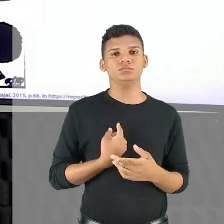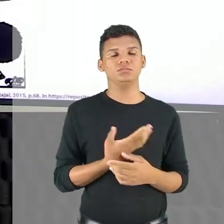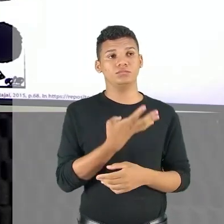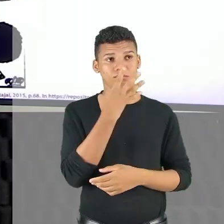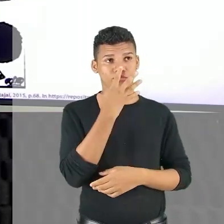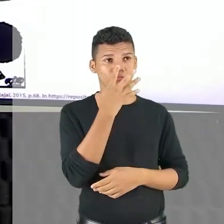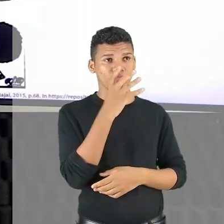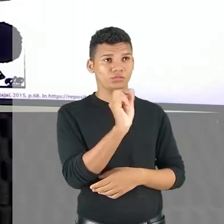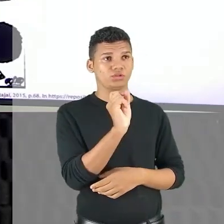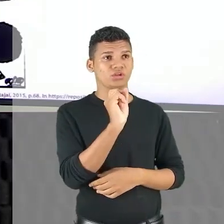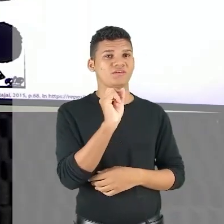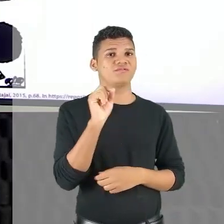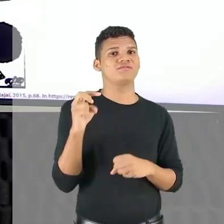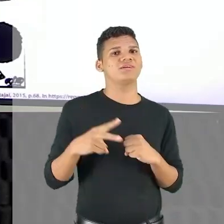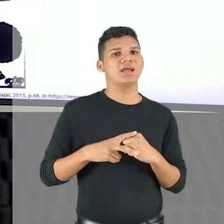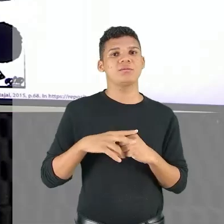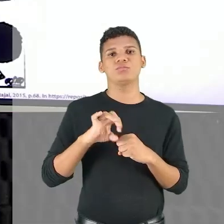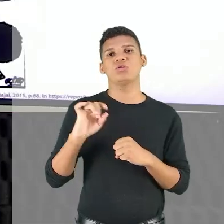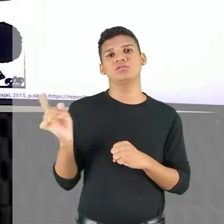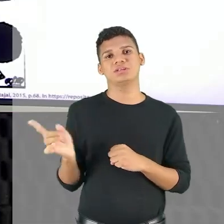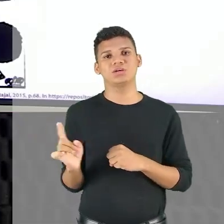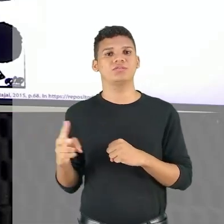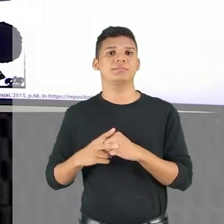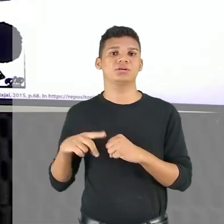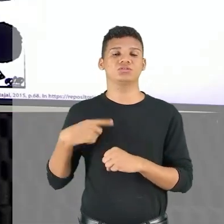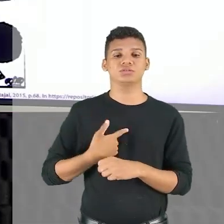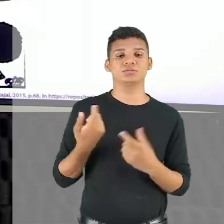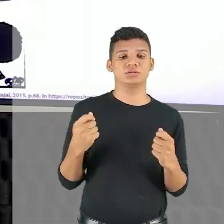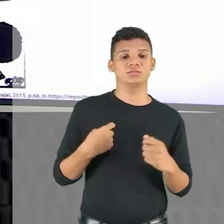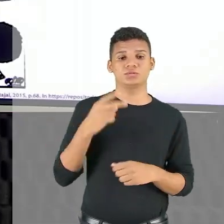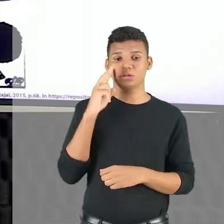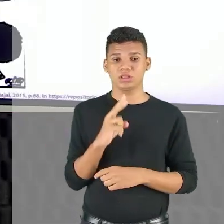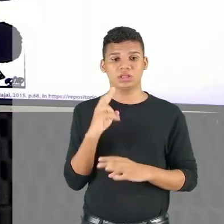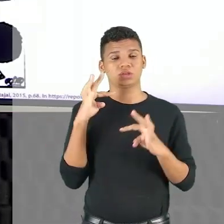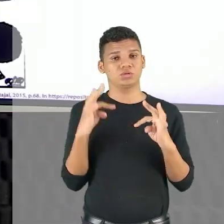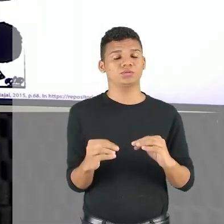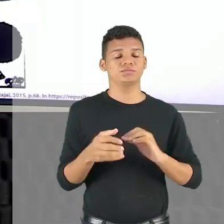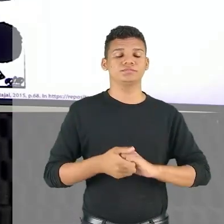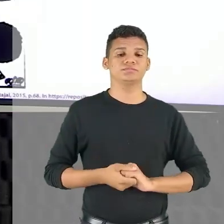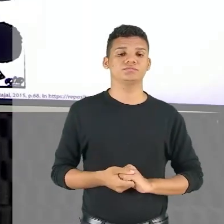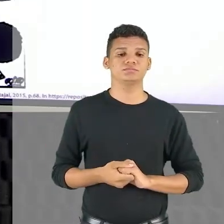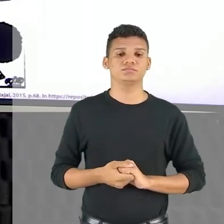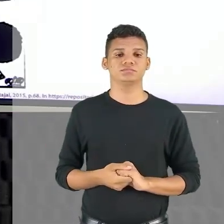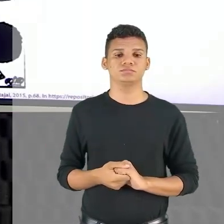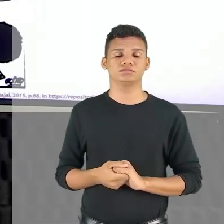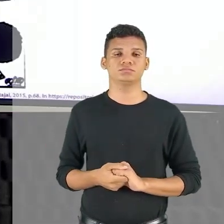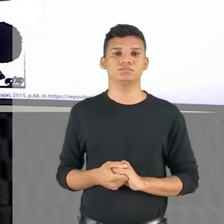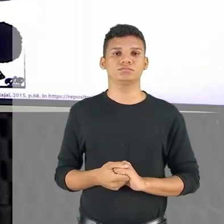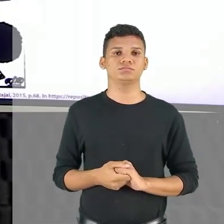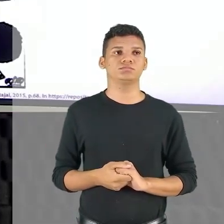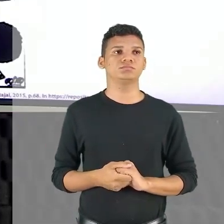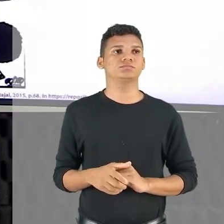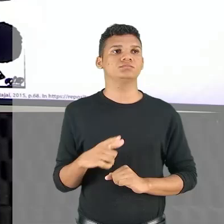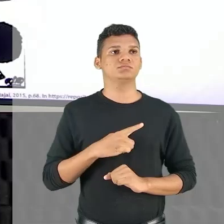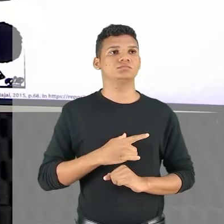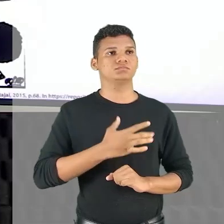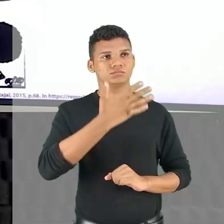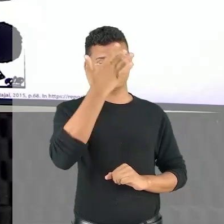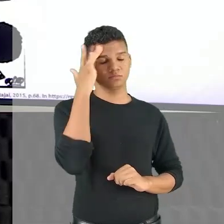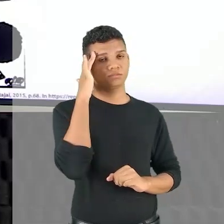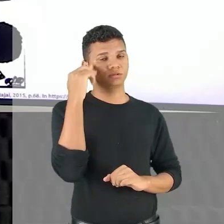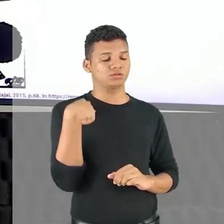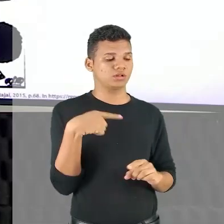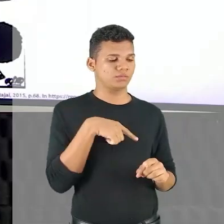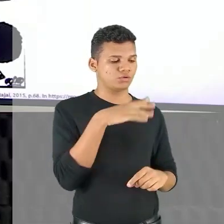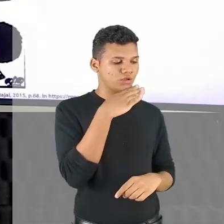parte verbal e não verbal. Então a gente tem que ler tudo, certo? Vamos fazer aqui logo a parte não verbal. Ó, observa que tem um garotinho, 2 senhores